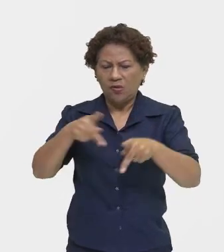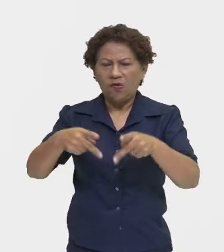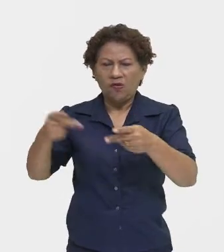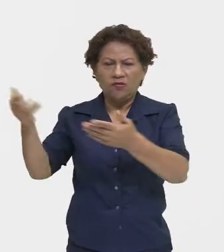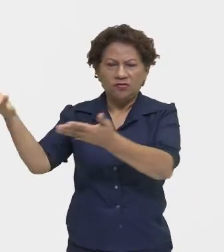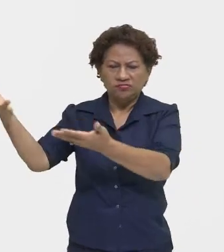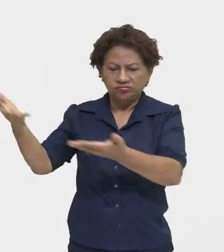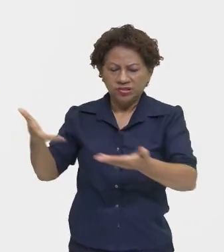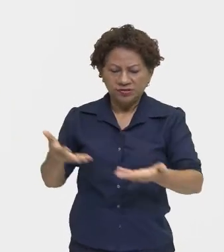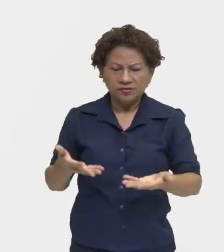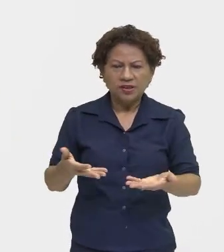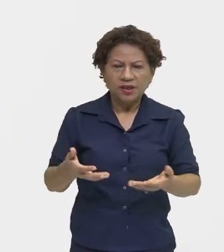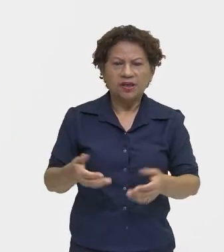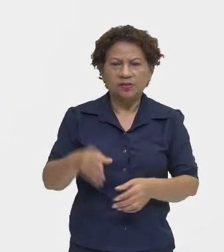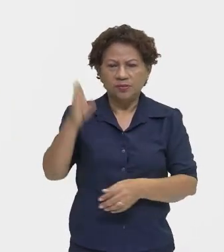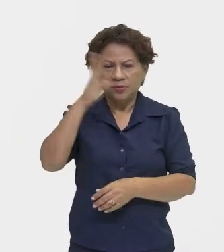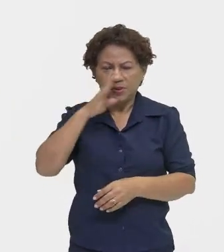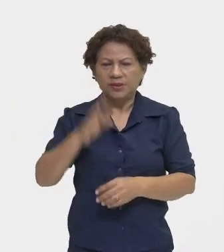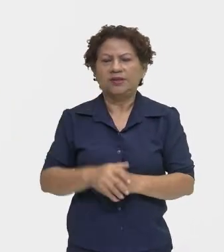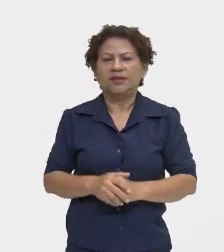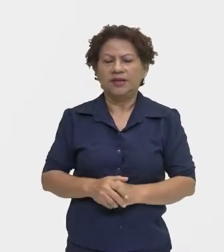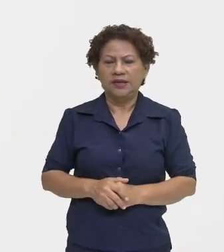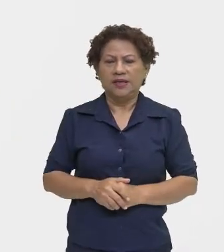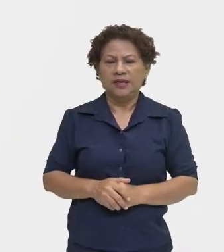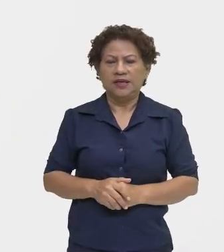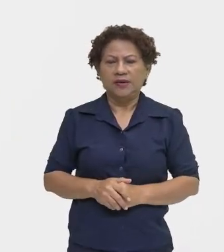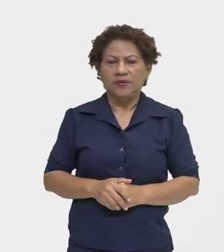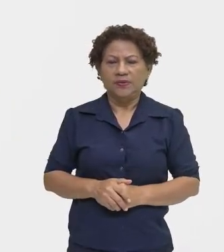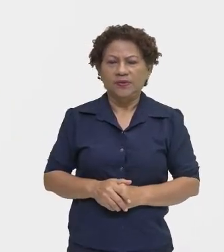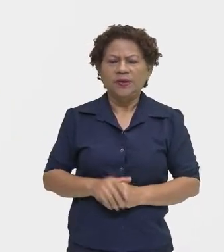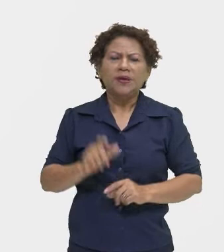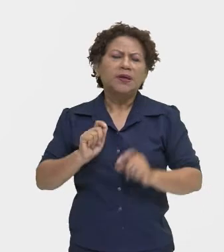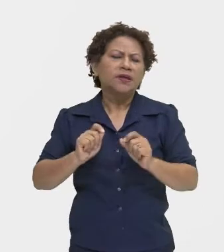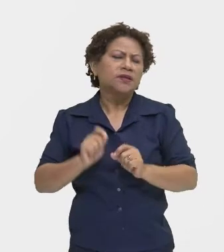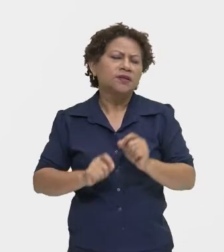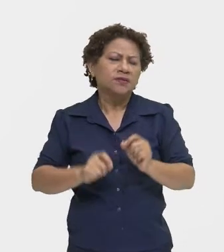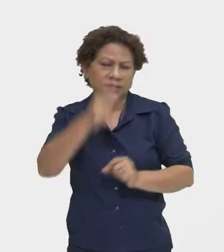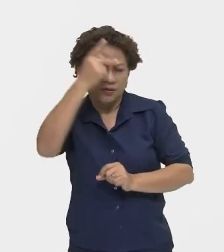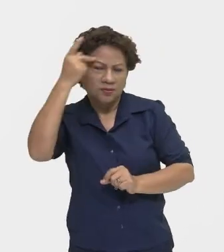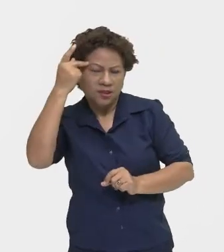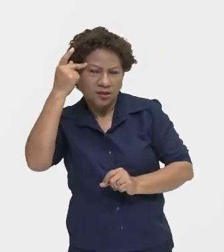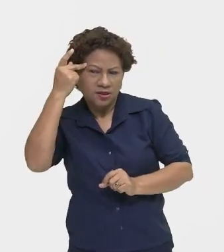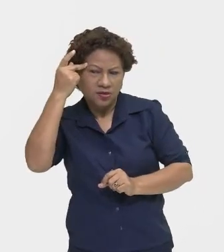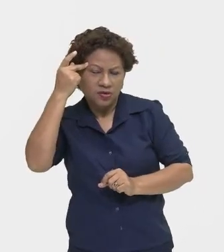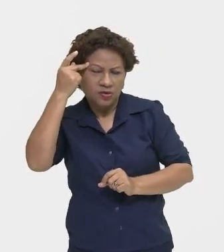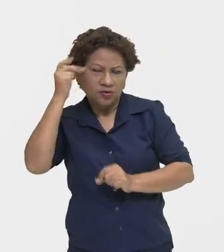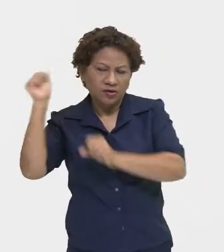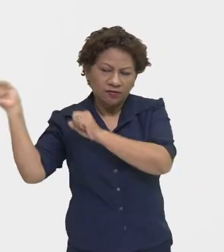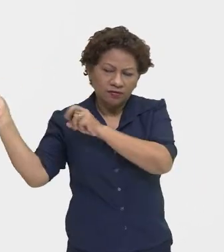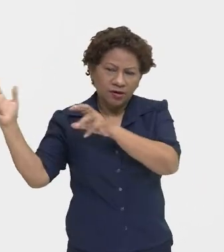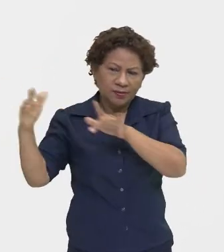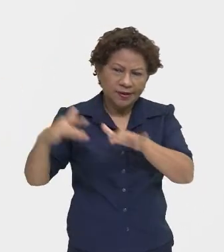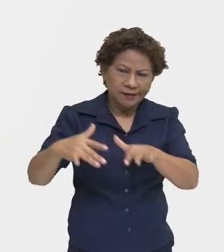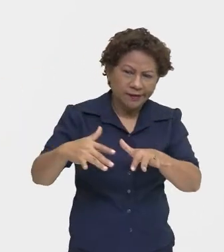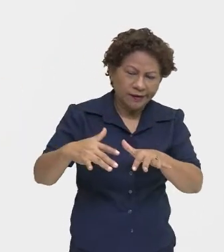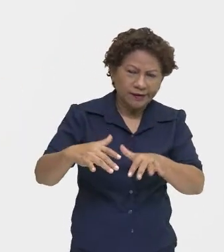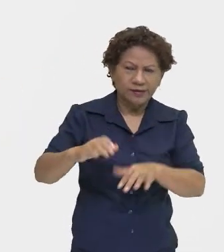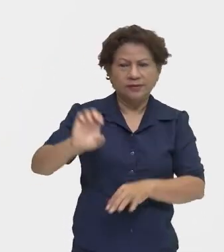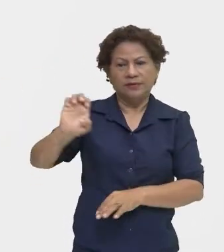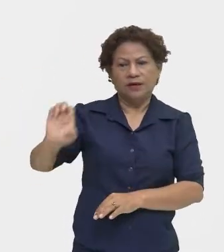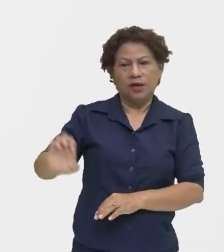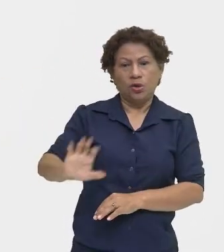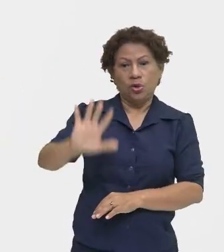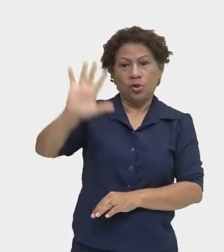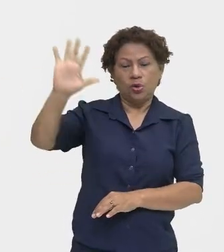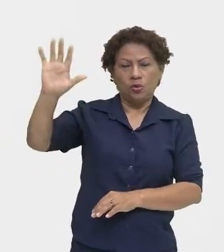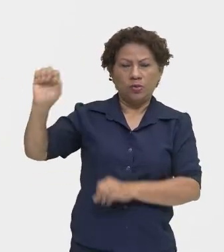a grande parte é europeia. Olha aí o diferencial. A grande parte é o quê? Europeia. Os